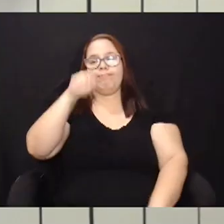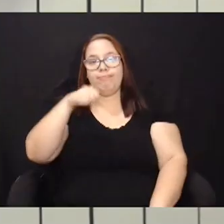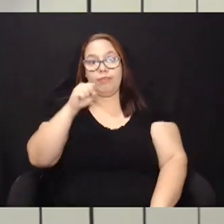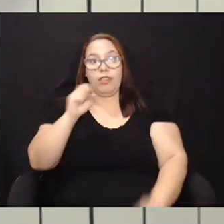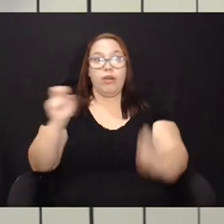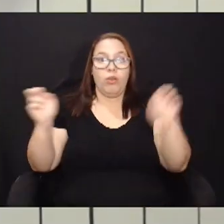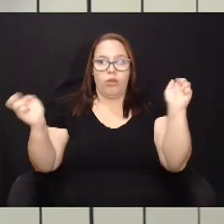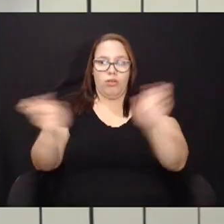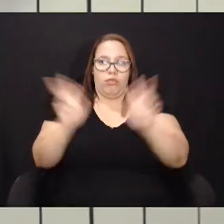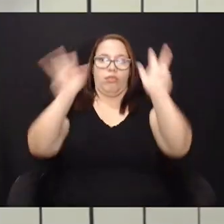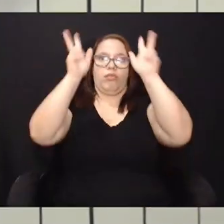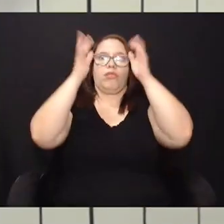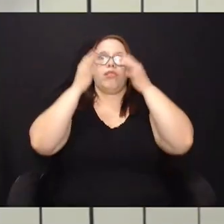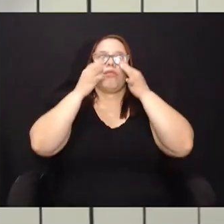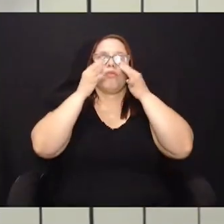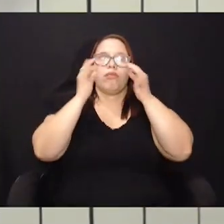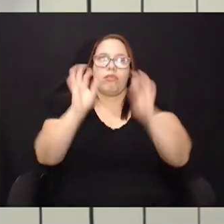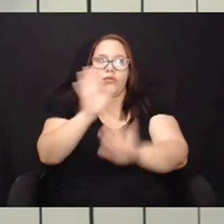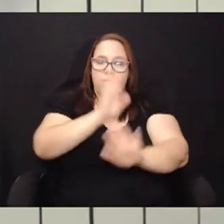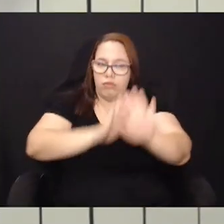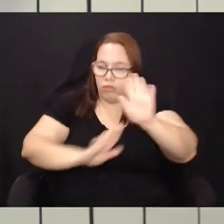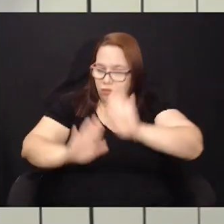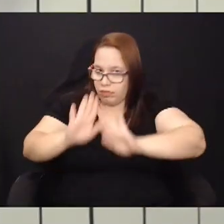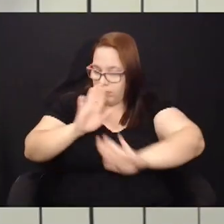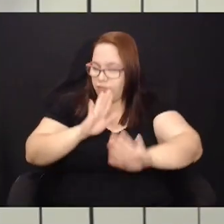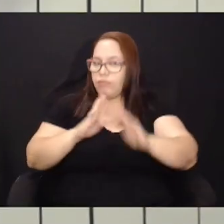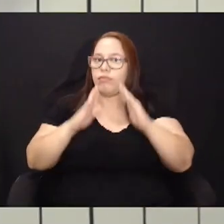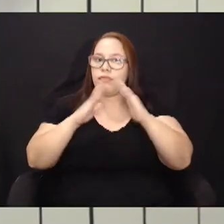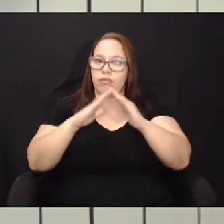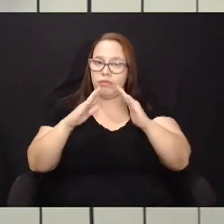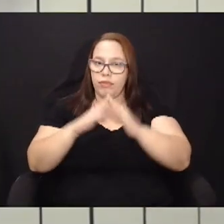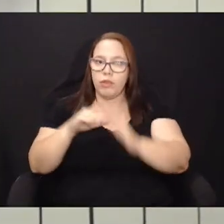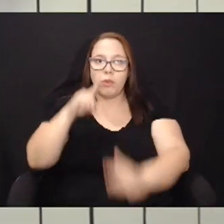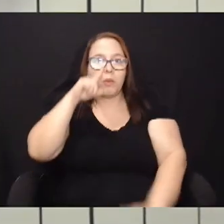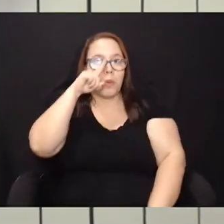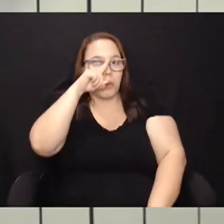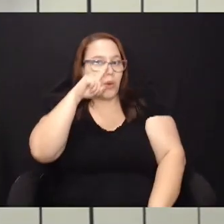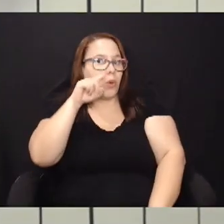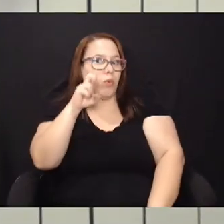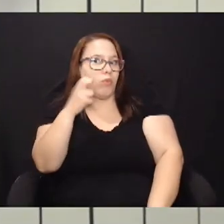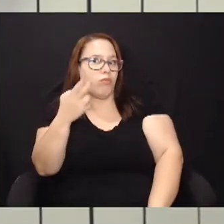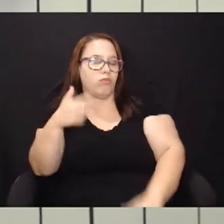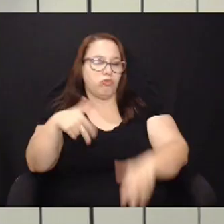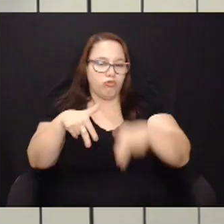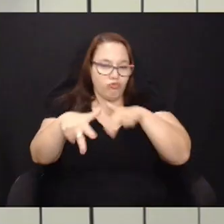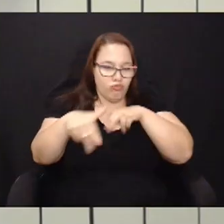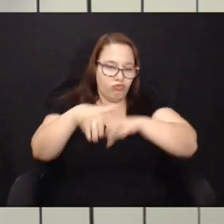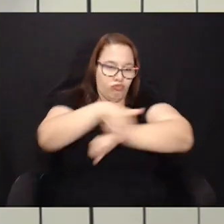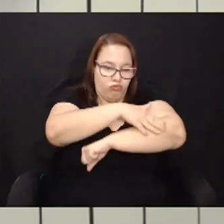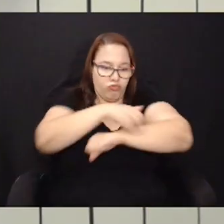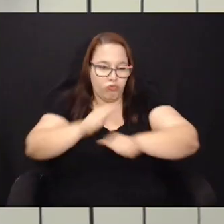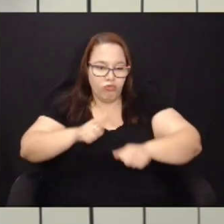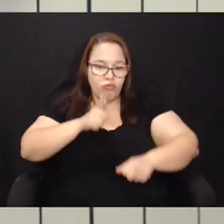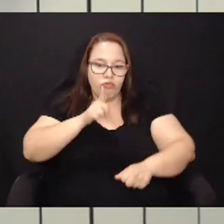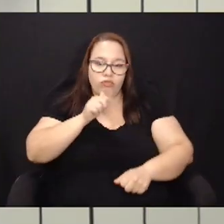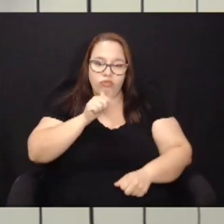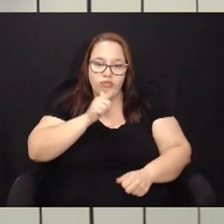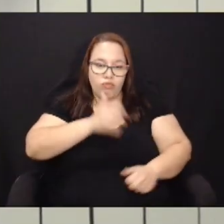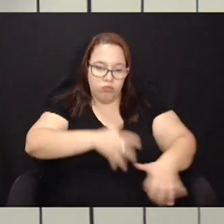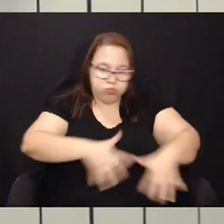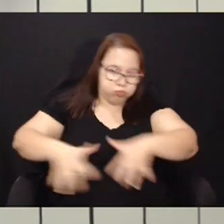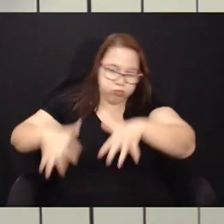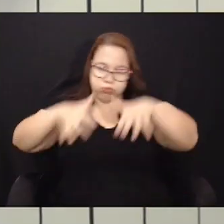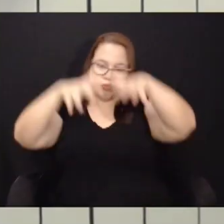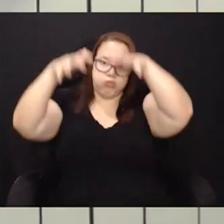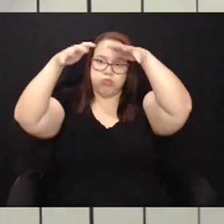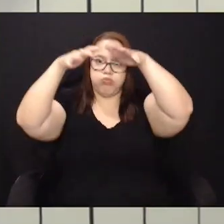Então fique atento, você que mora em área de risco ou você que passa por área de alagamento, porque tem uma previsão e pode ser